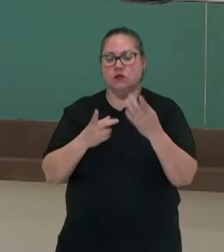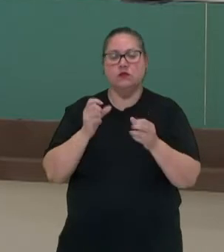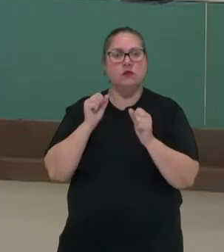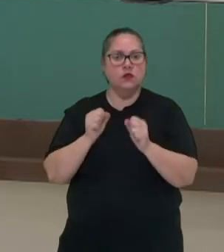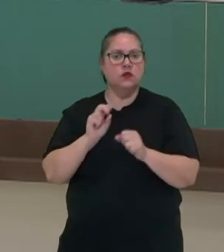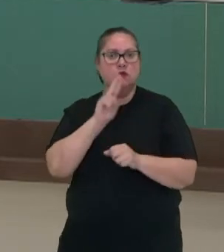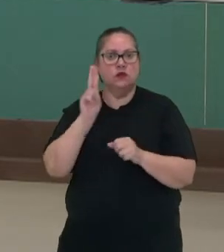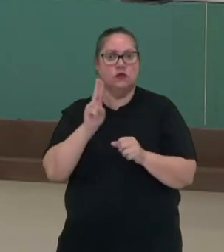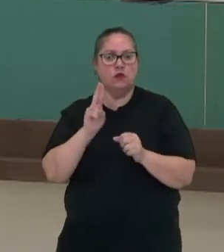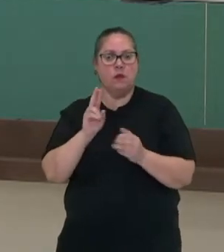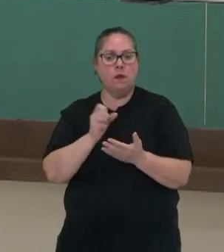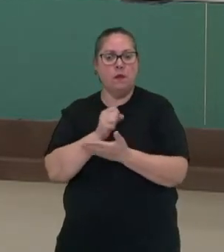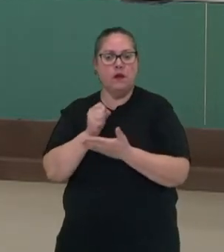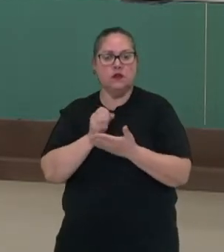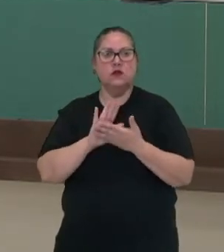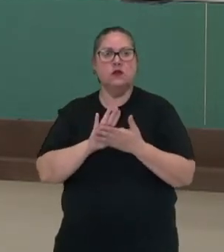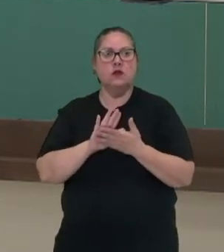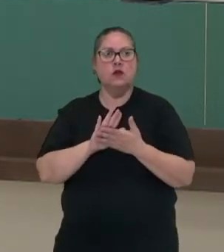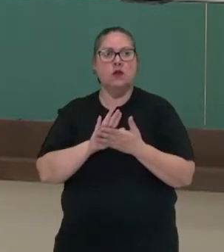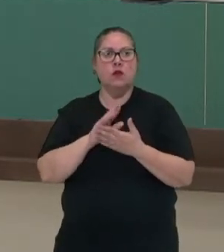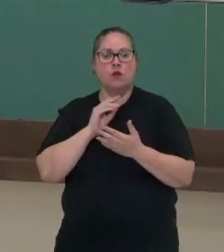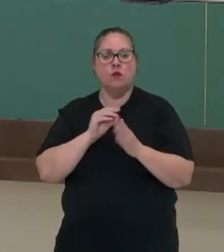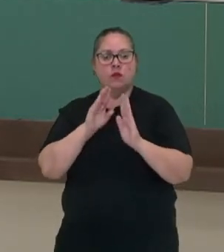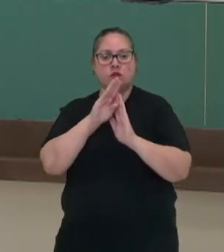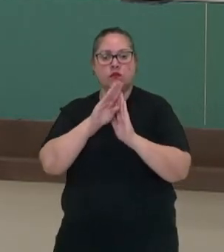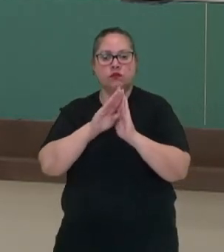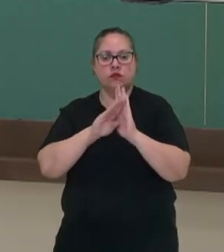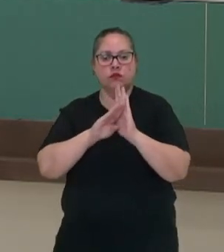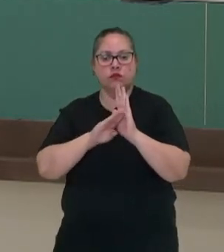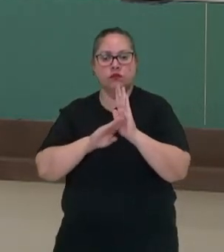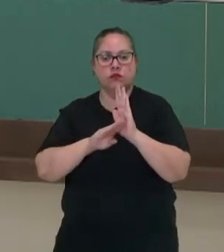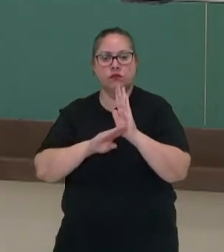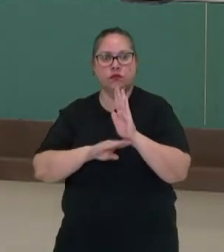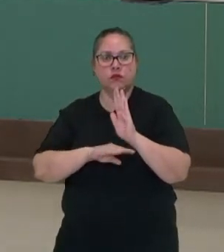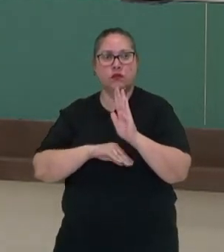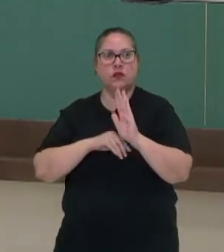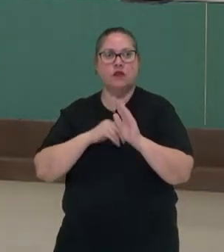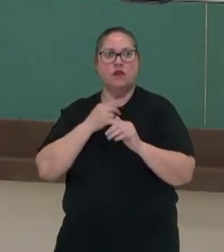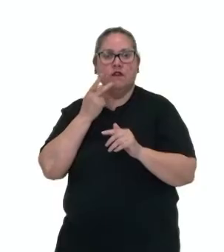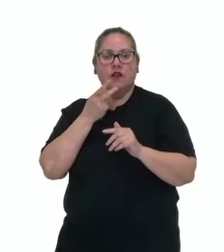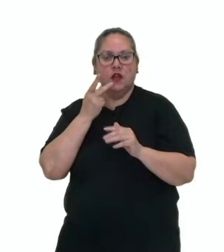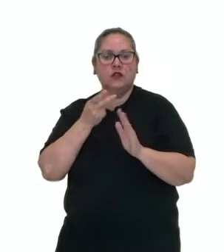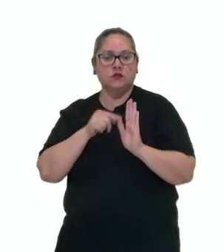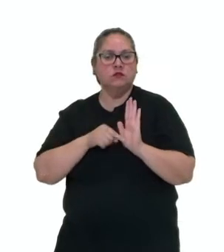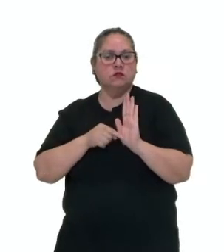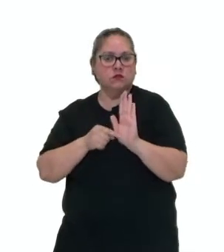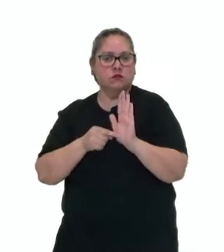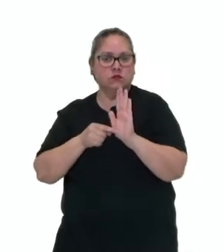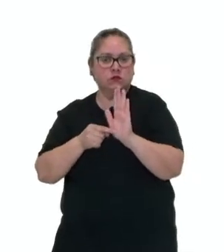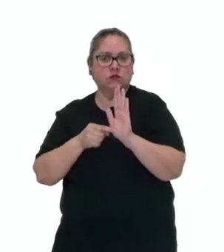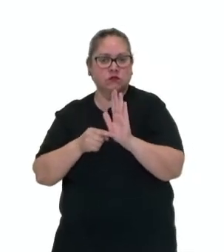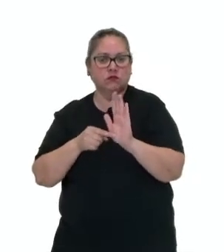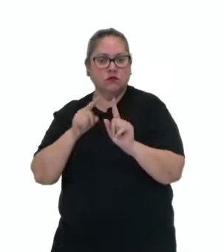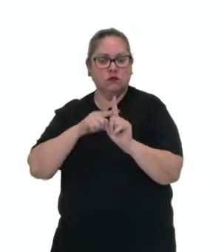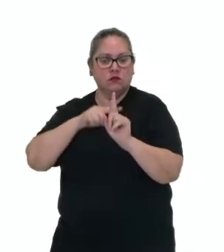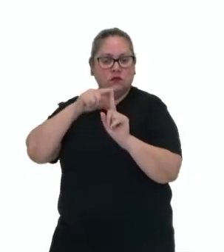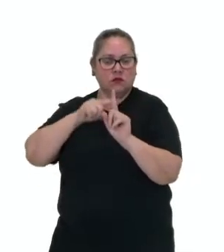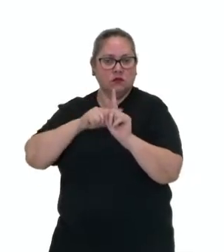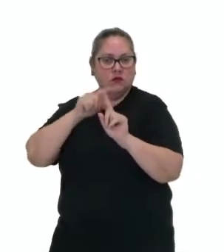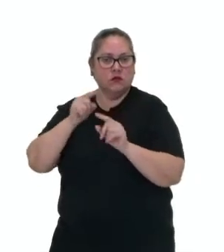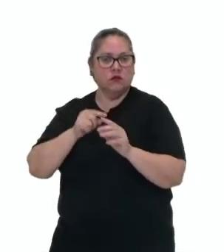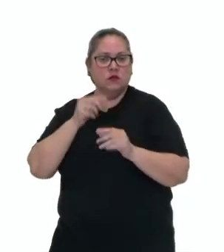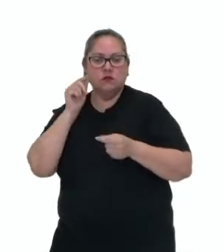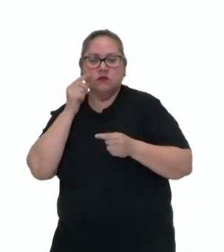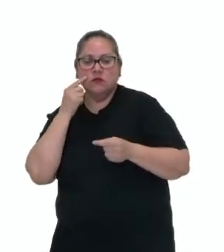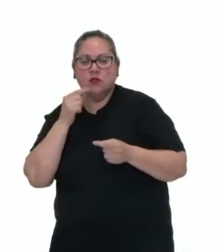ser utilizados como base. E um relatório que estabelece o índice de democracia no mundo, ele